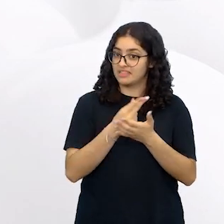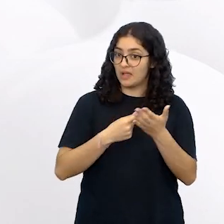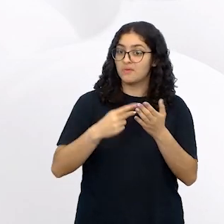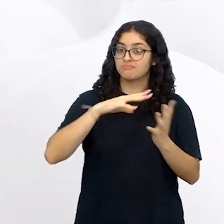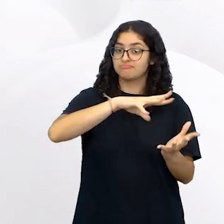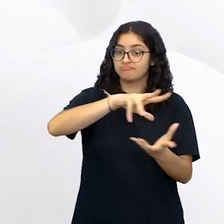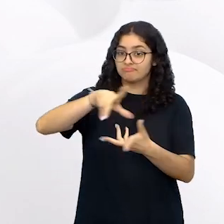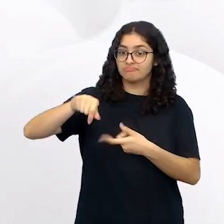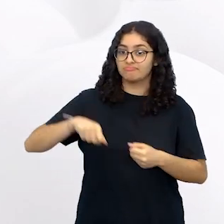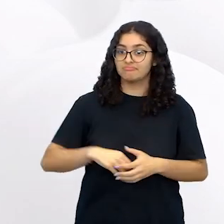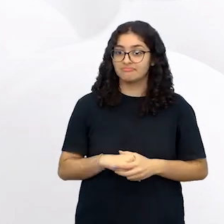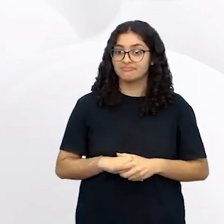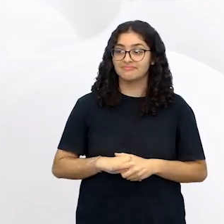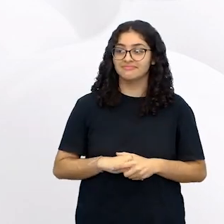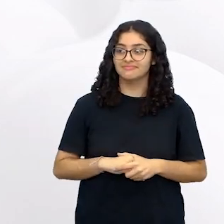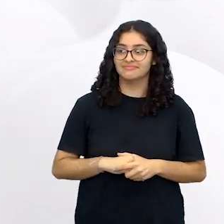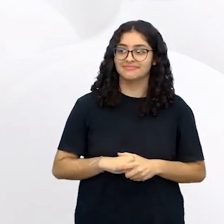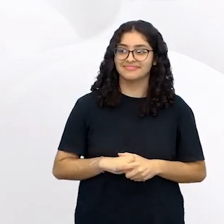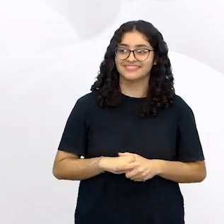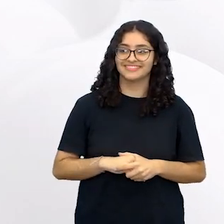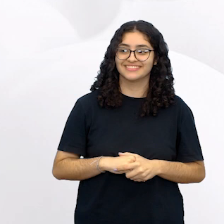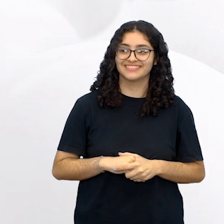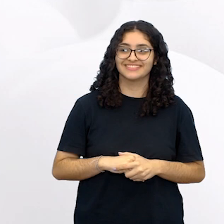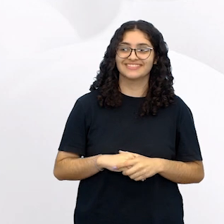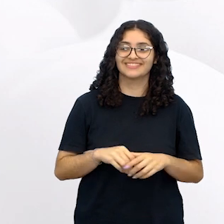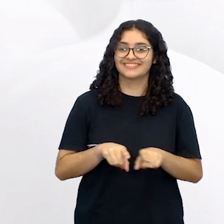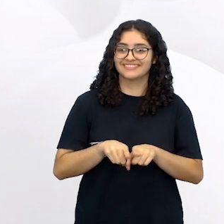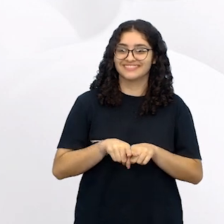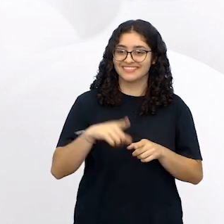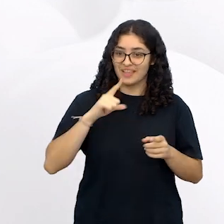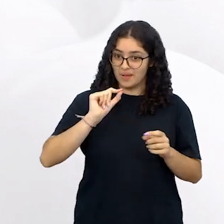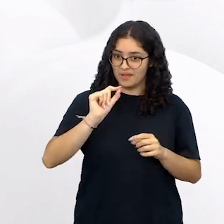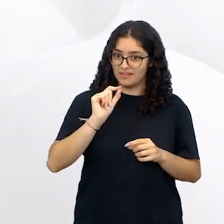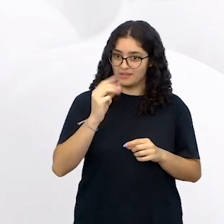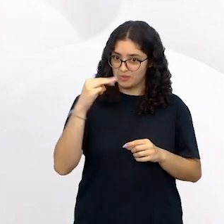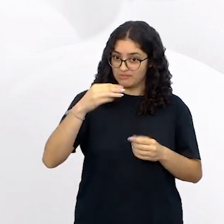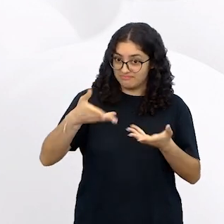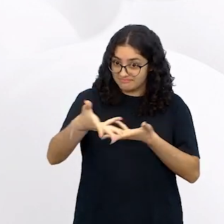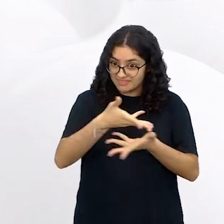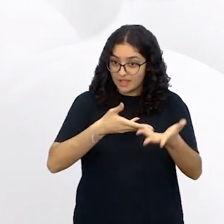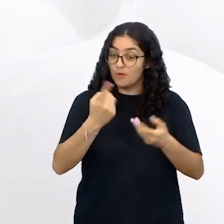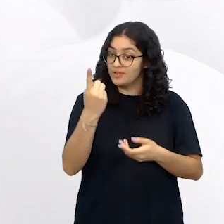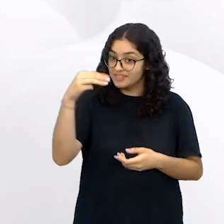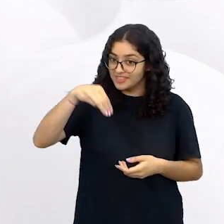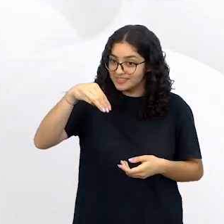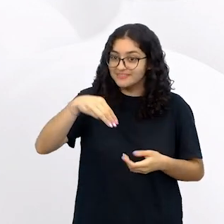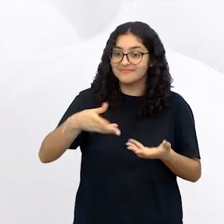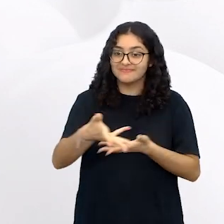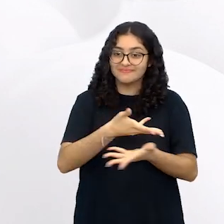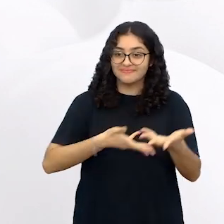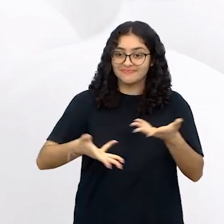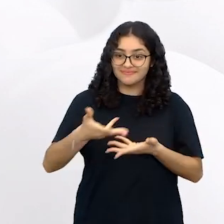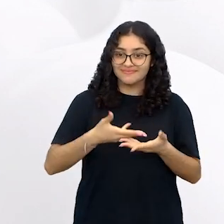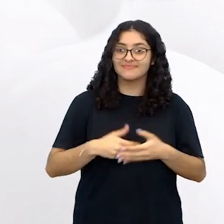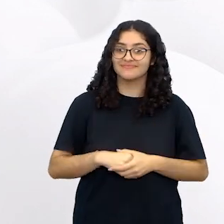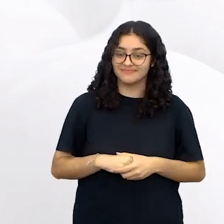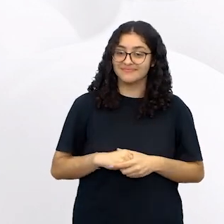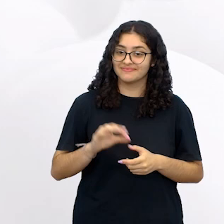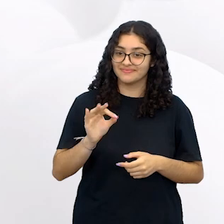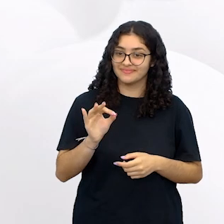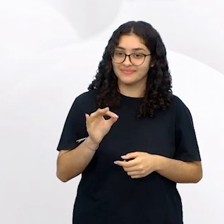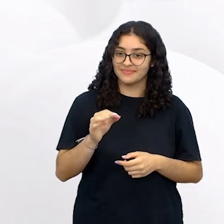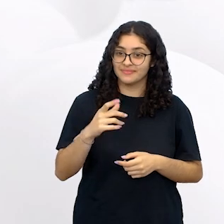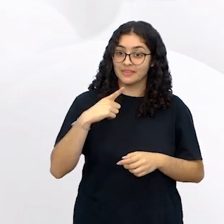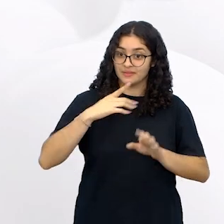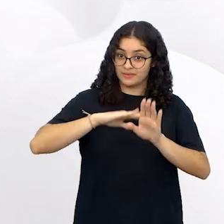tiveram algumas ideias com a educação integral, né? Um minutinho para eles interagirem, pode ser? Pode ser, um minutinho? Deixa a música para eles então, pessoal